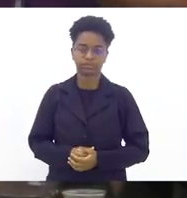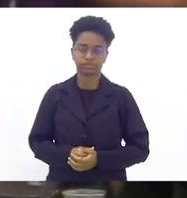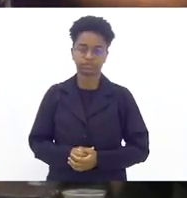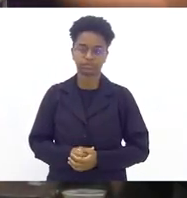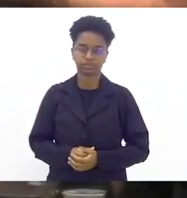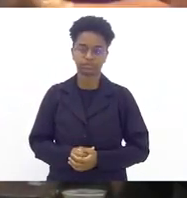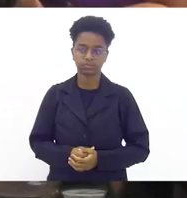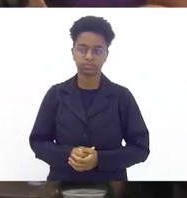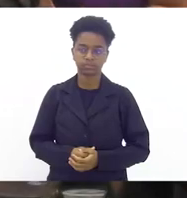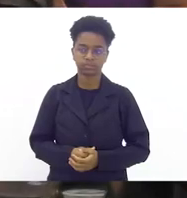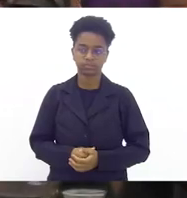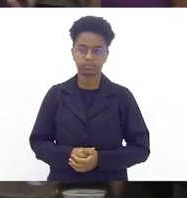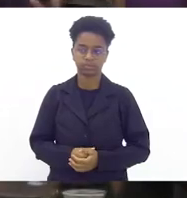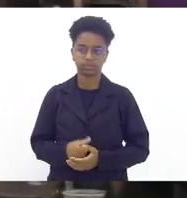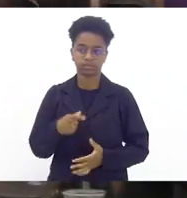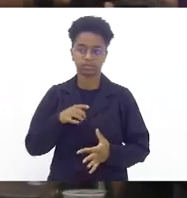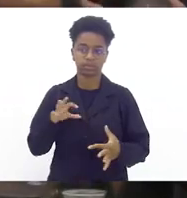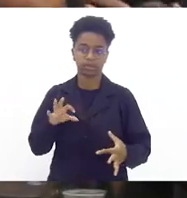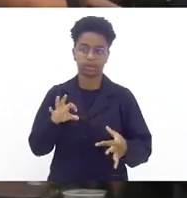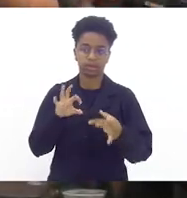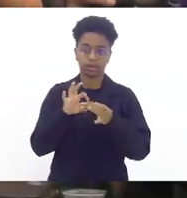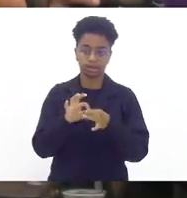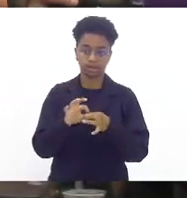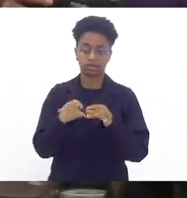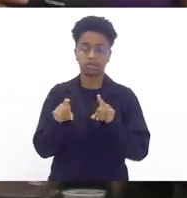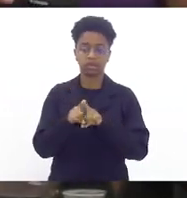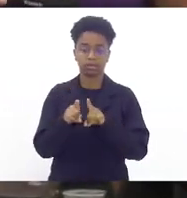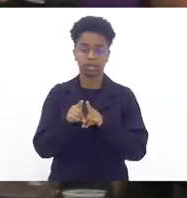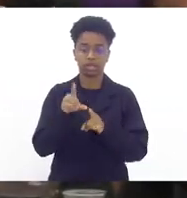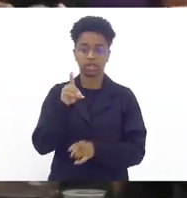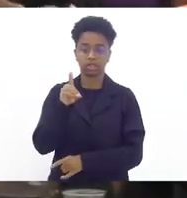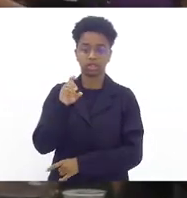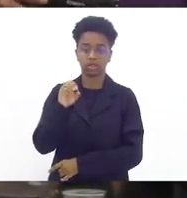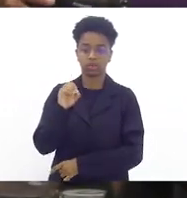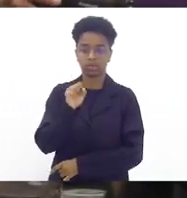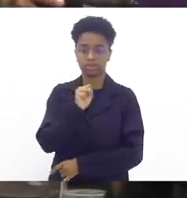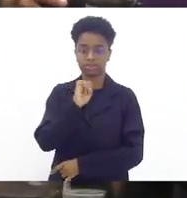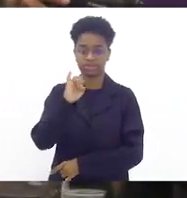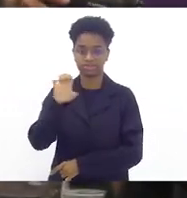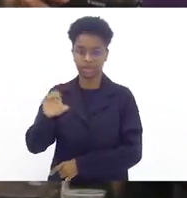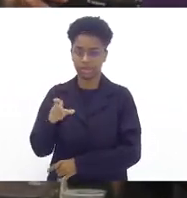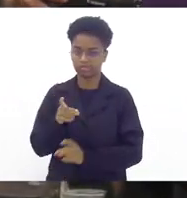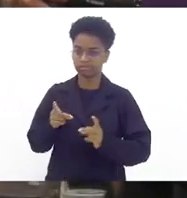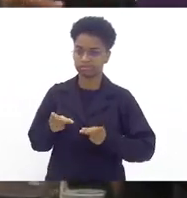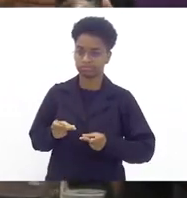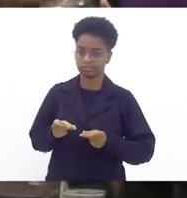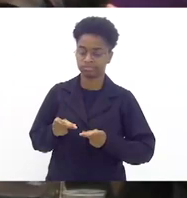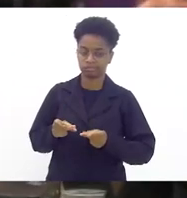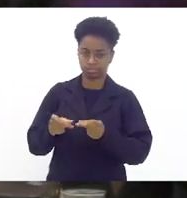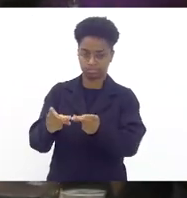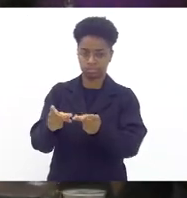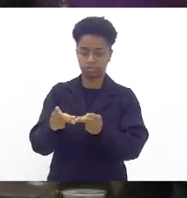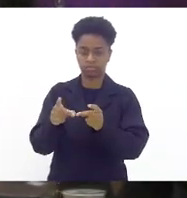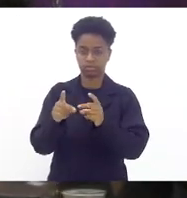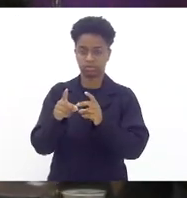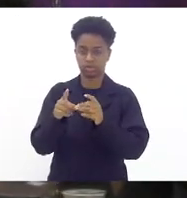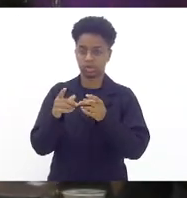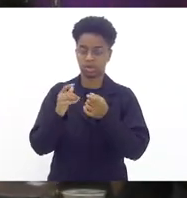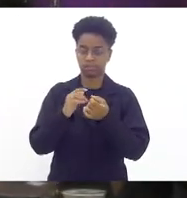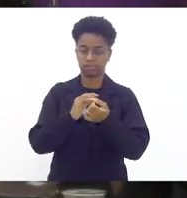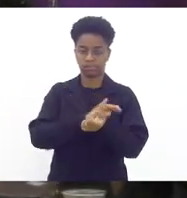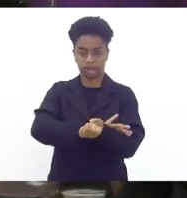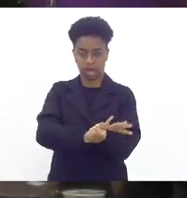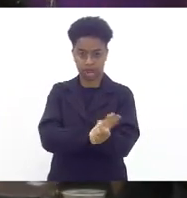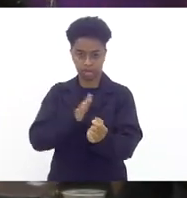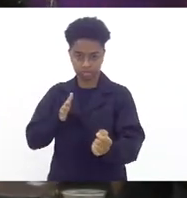Então, parcerias e fazer um dossiê permanente sobre um dossiê antirracismo